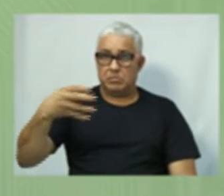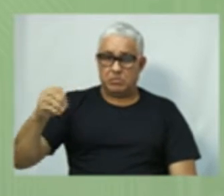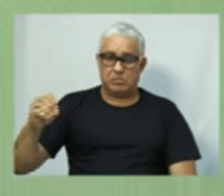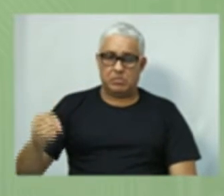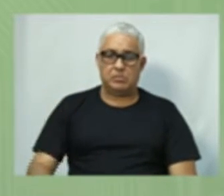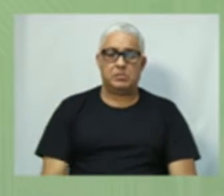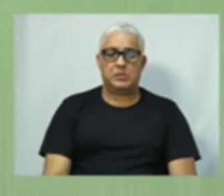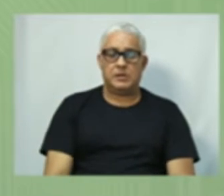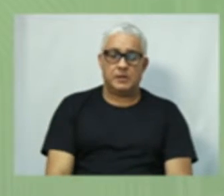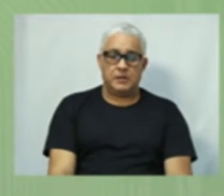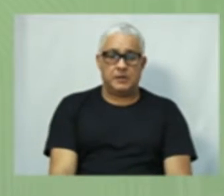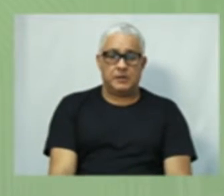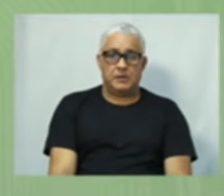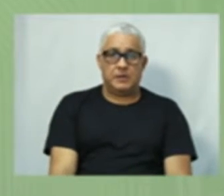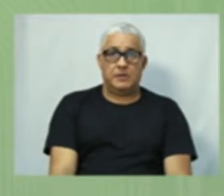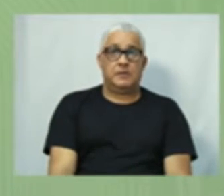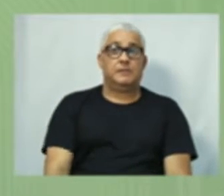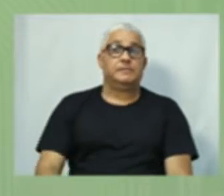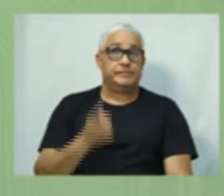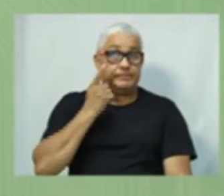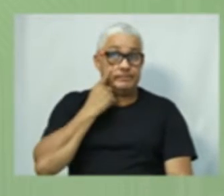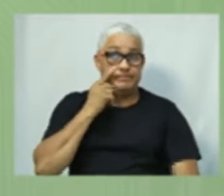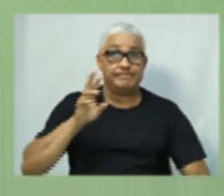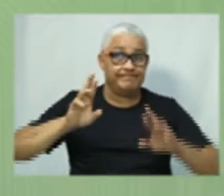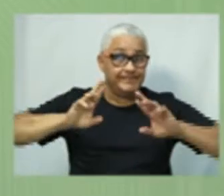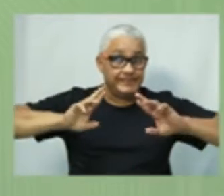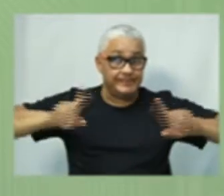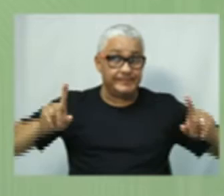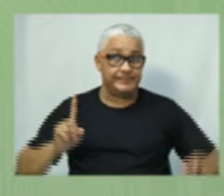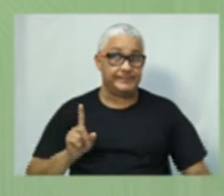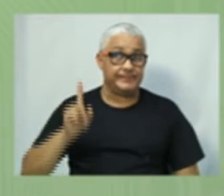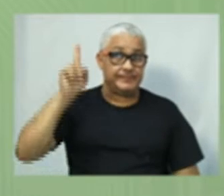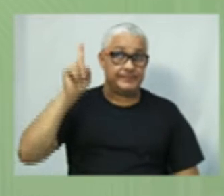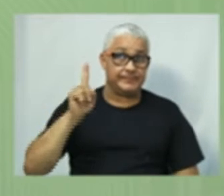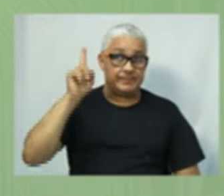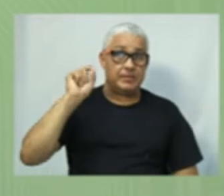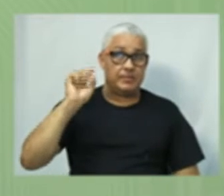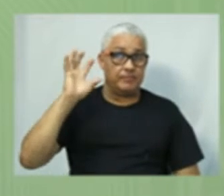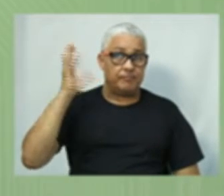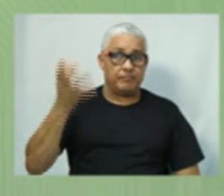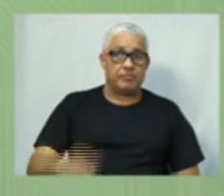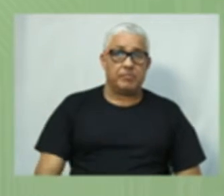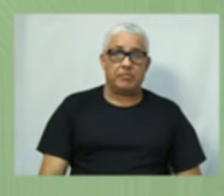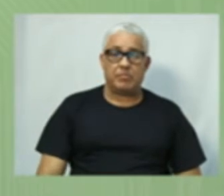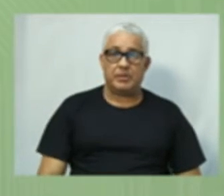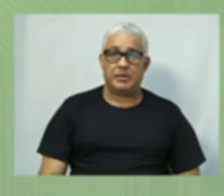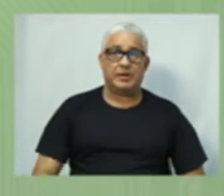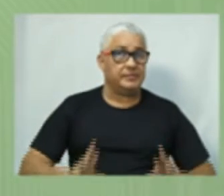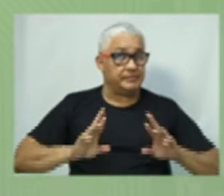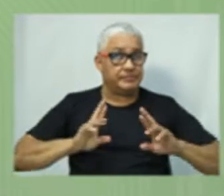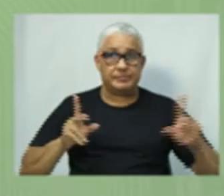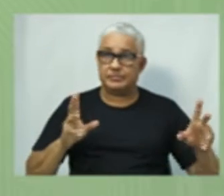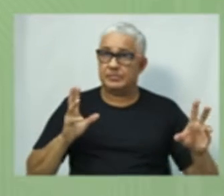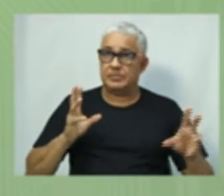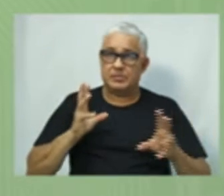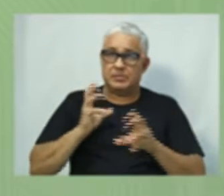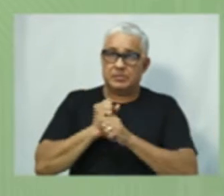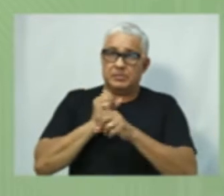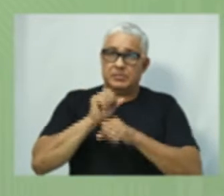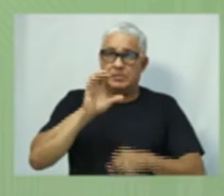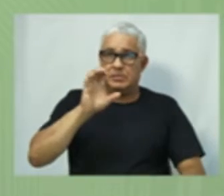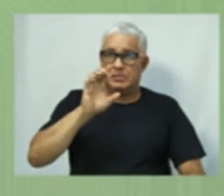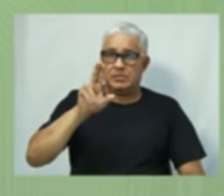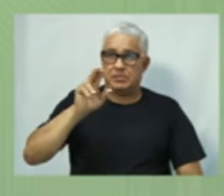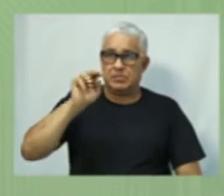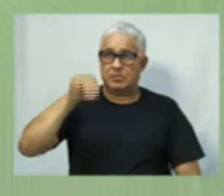29.400. Aqui está a diferença. O que acontece? Não é acumulativo. Isso significa o